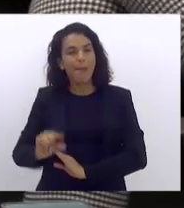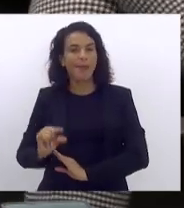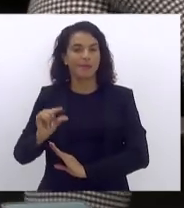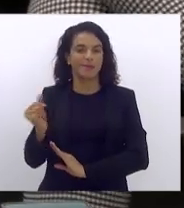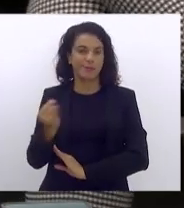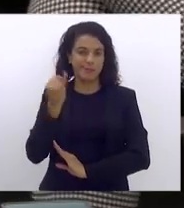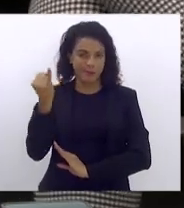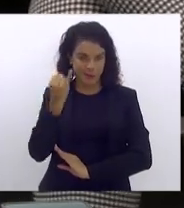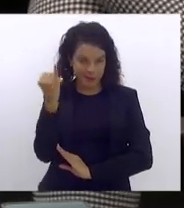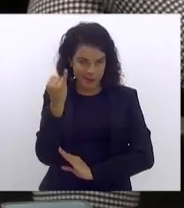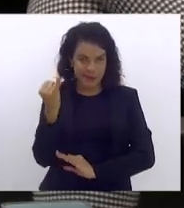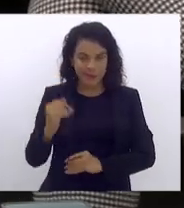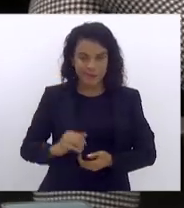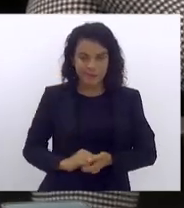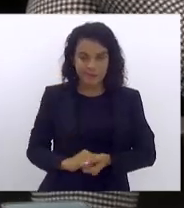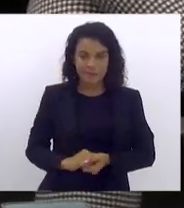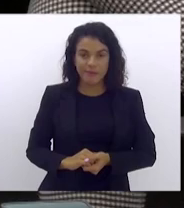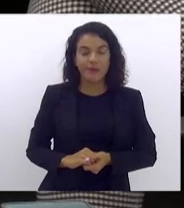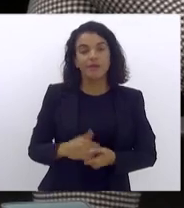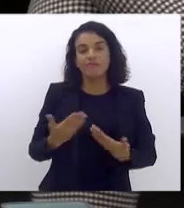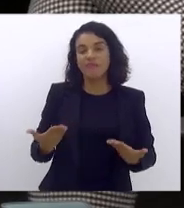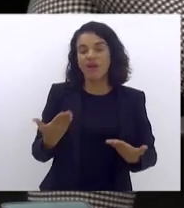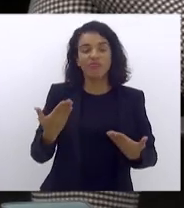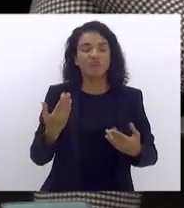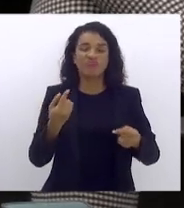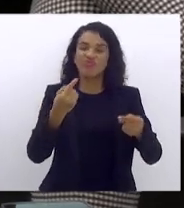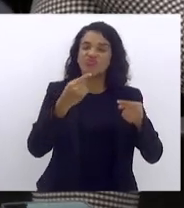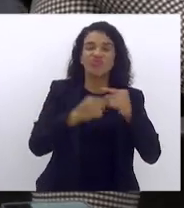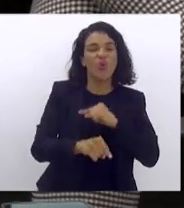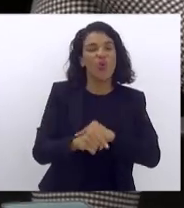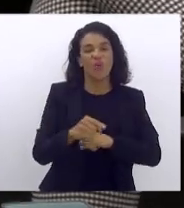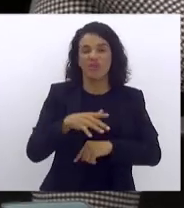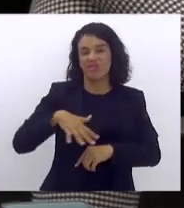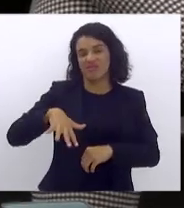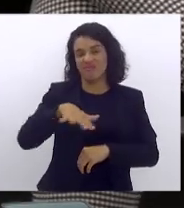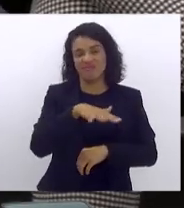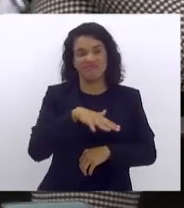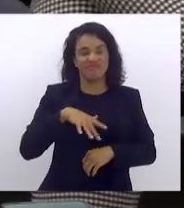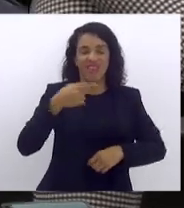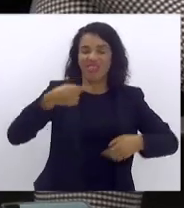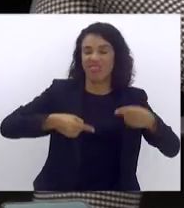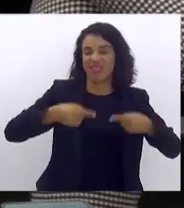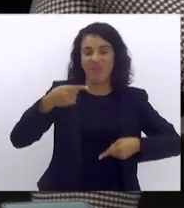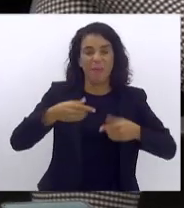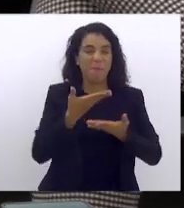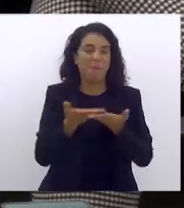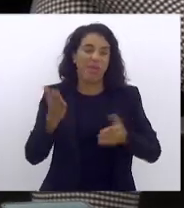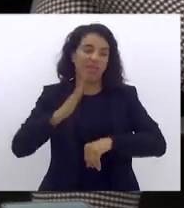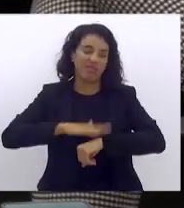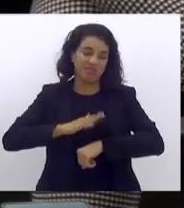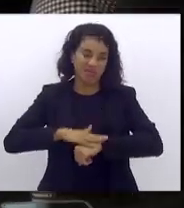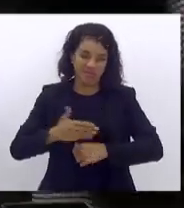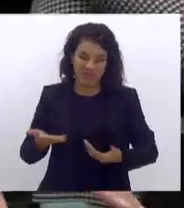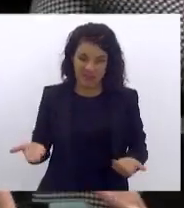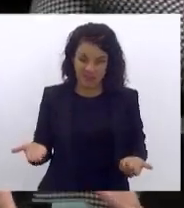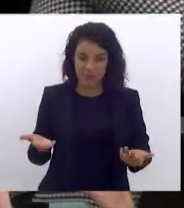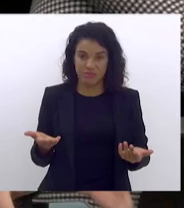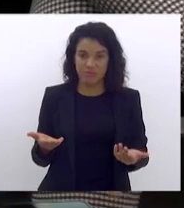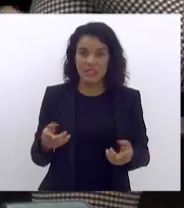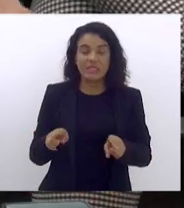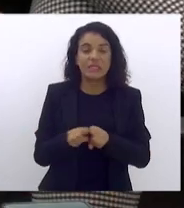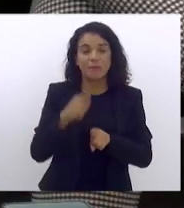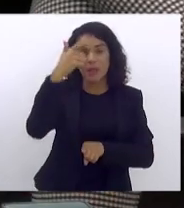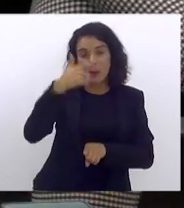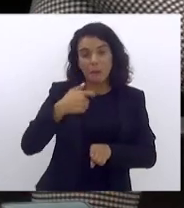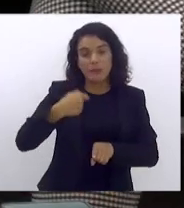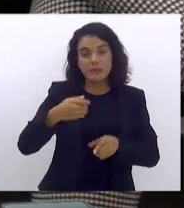produção. Então, eu acho que não cabe nem a extensão desse debate, porque eu acho que a gente acaba perdendo até um tempo. Eu vou ter que me ausentar,